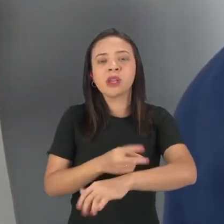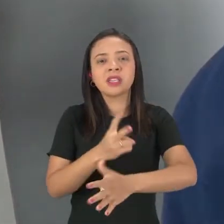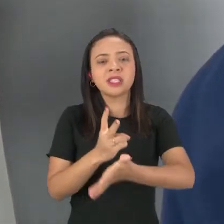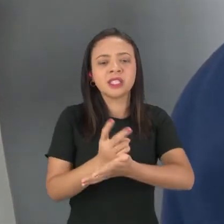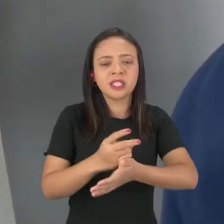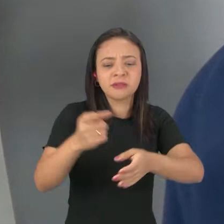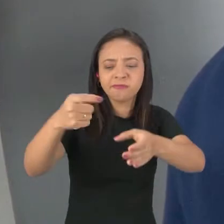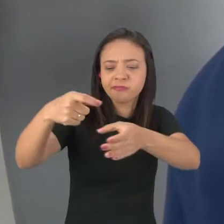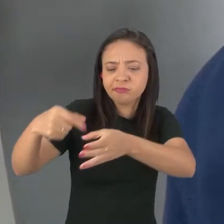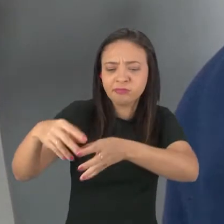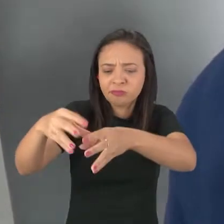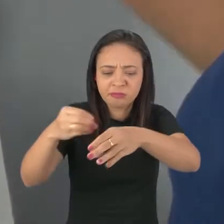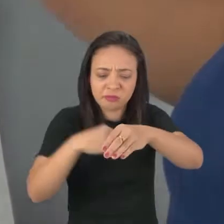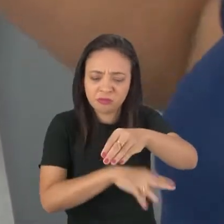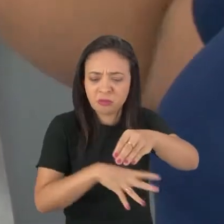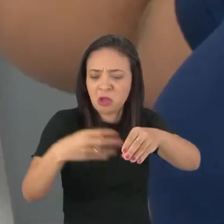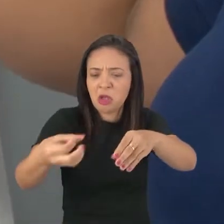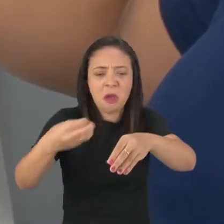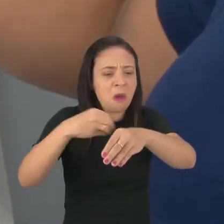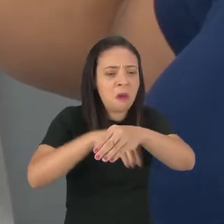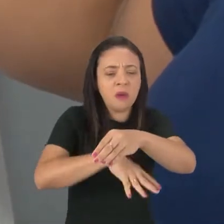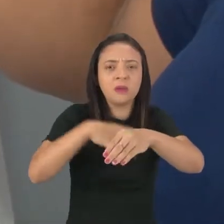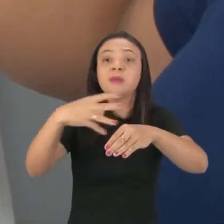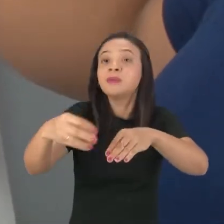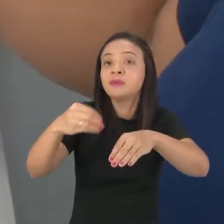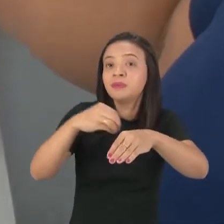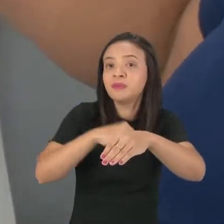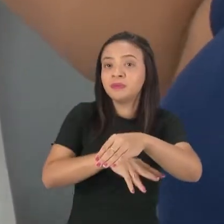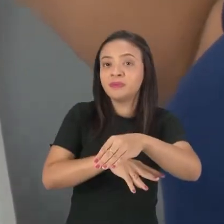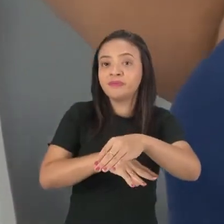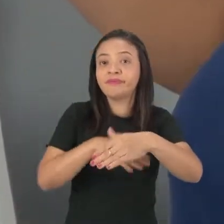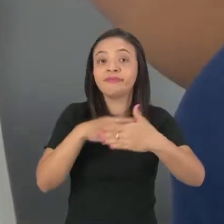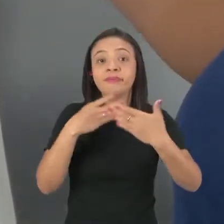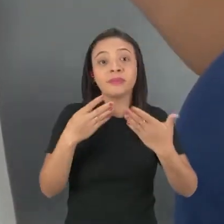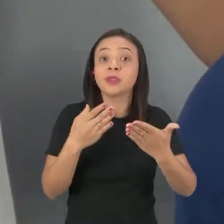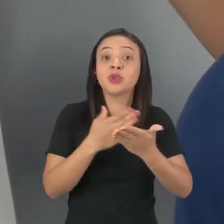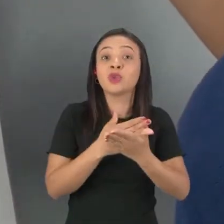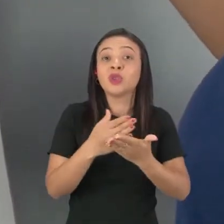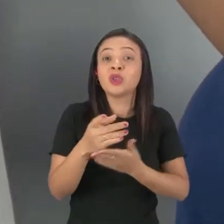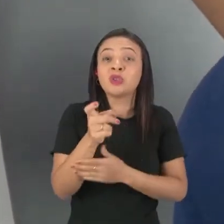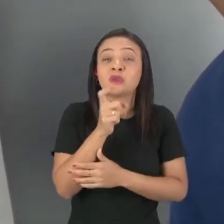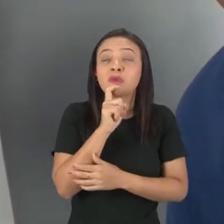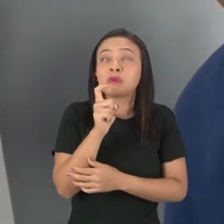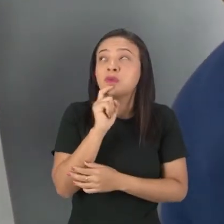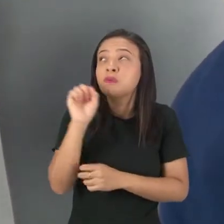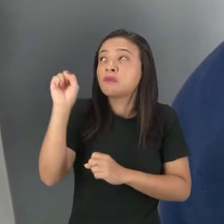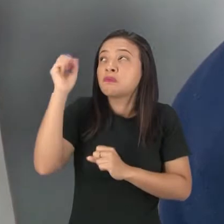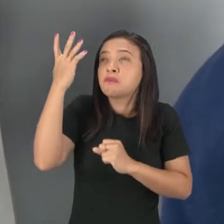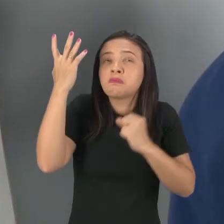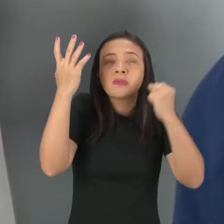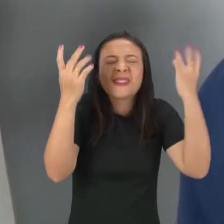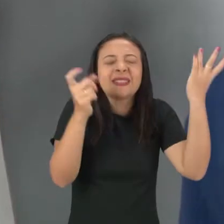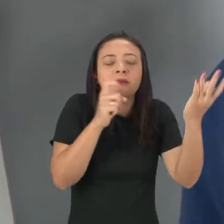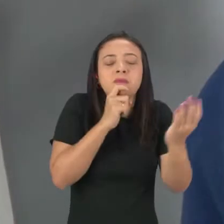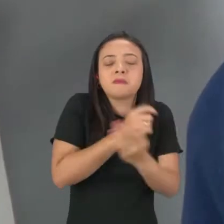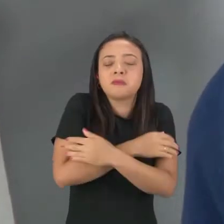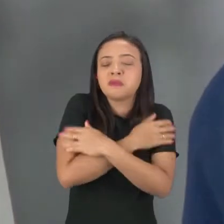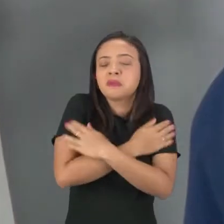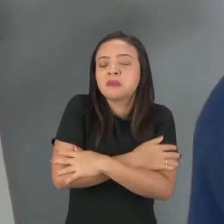juntava seus grãos e quando chegou inverno a